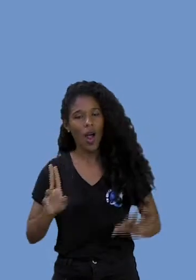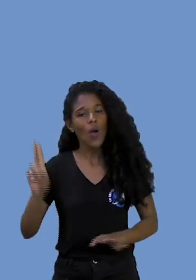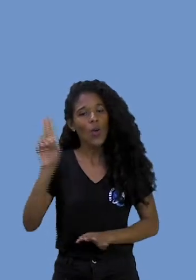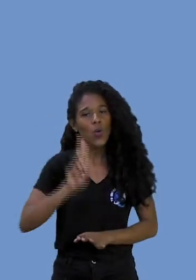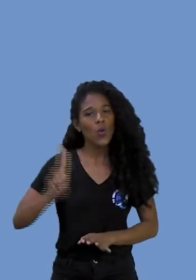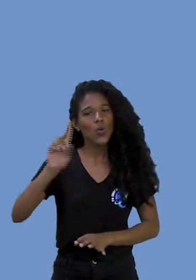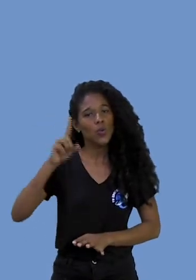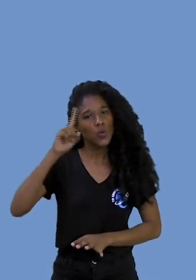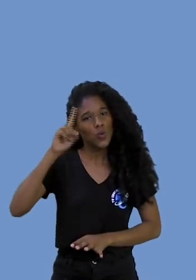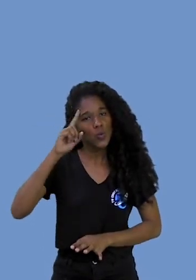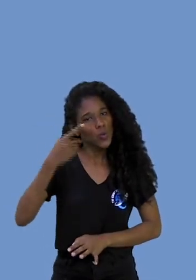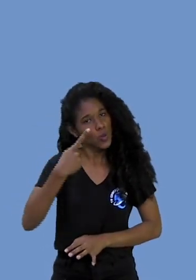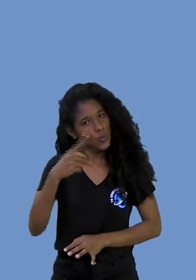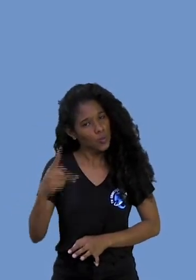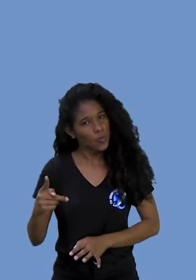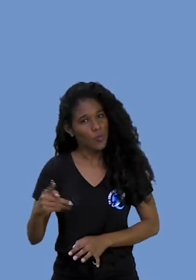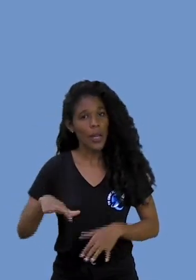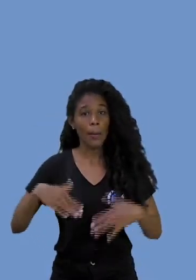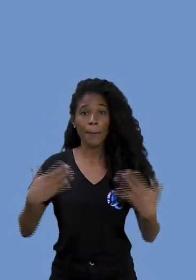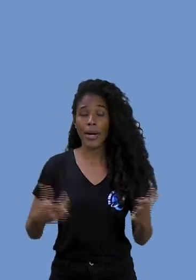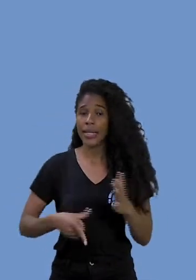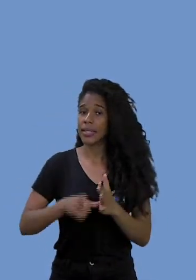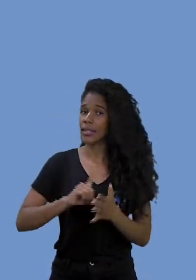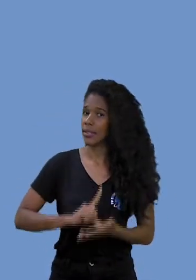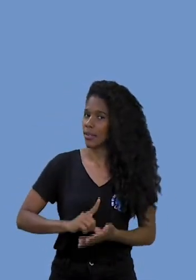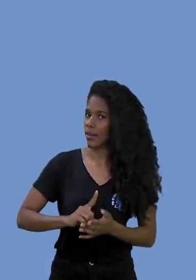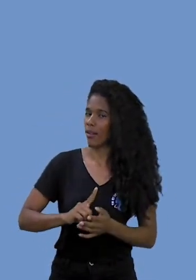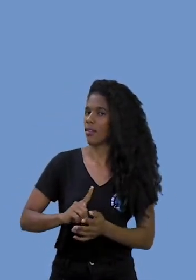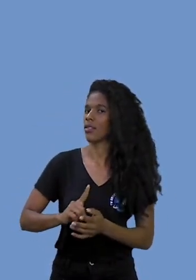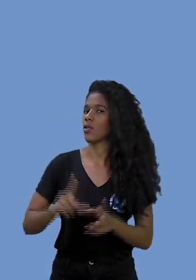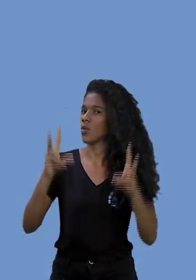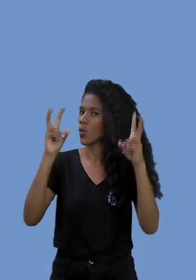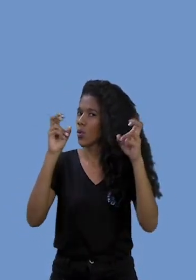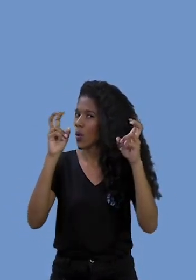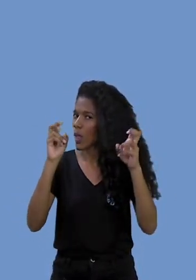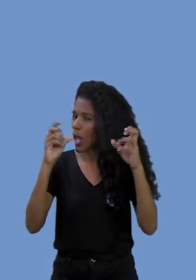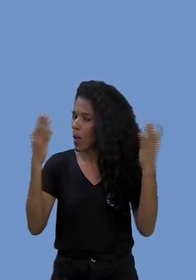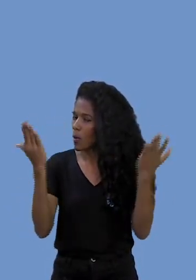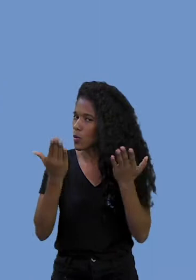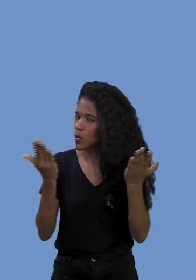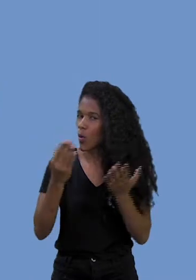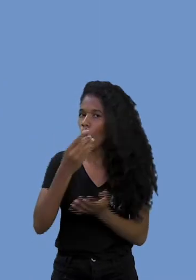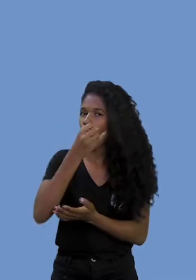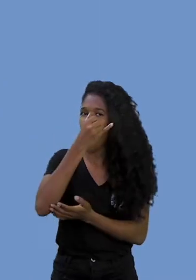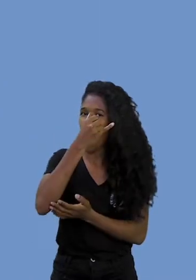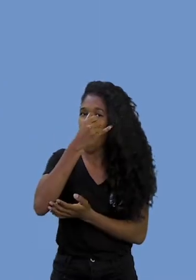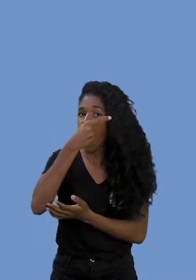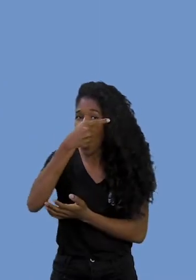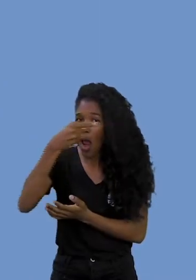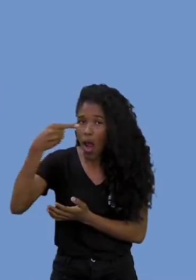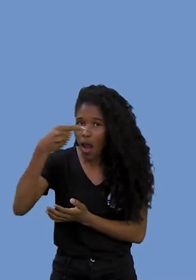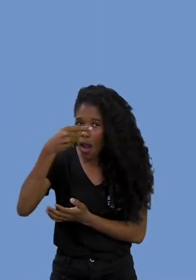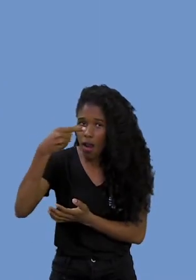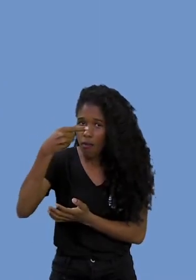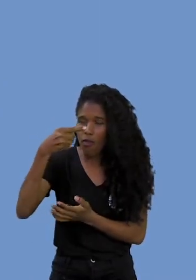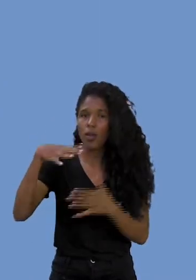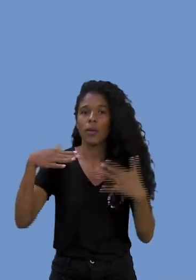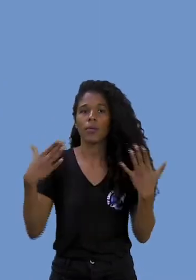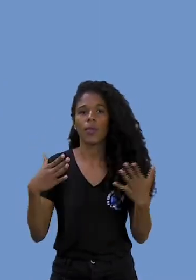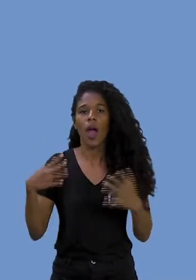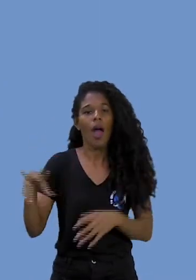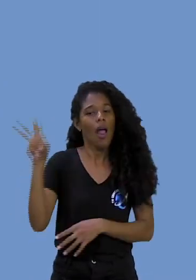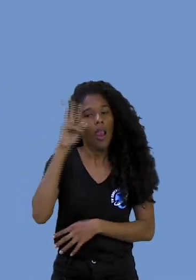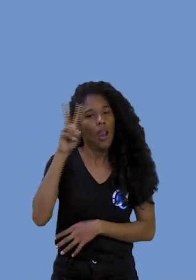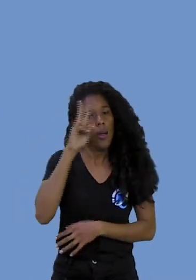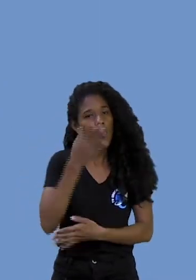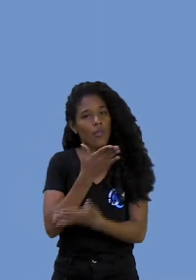aula de hoje, que é o hífen, eu gostaria de lembrá-los que ele se trata de uma notação léxica. Pois é, você